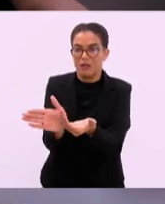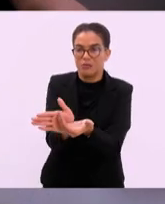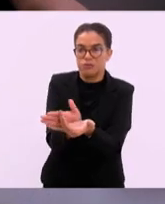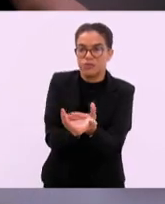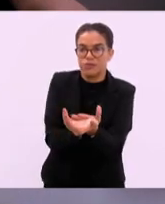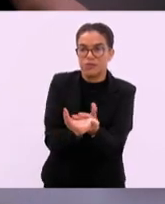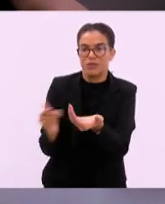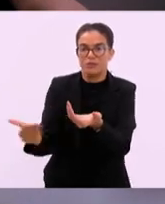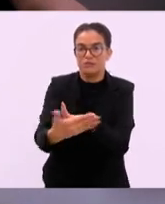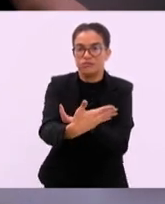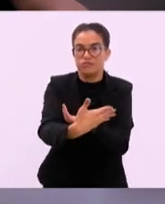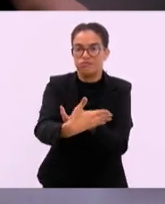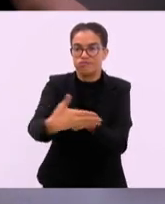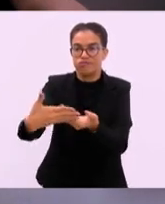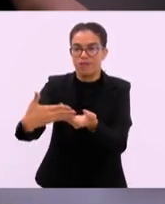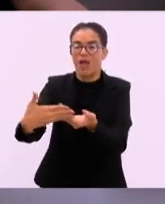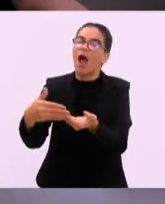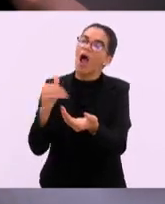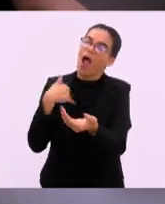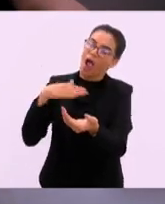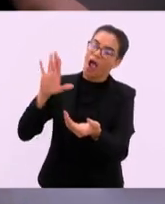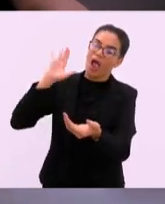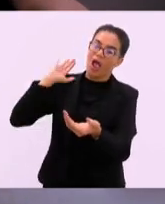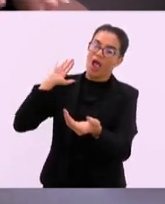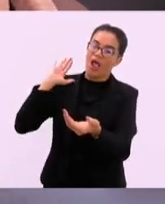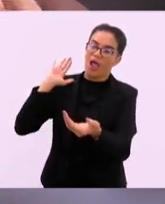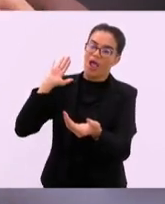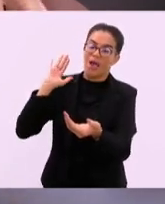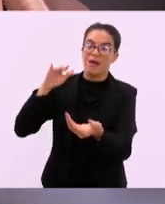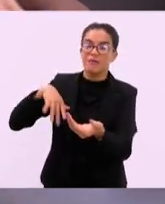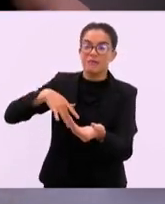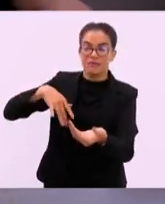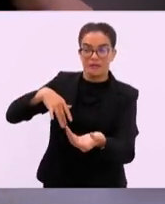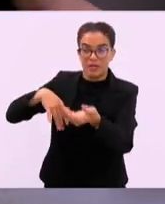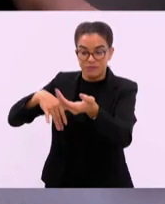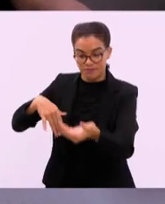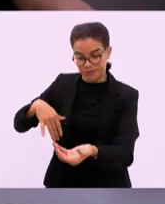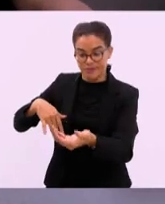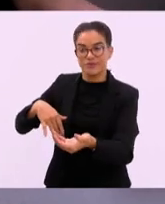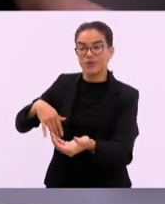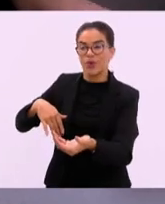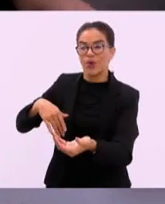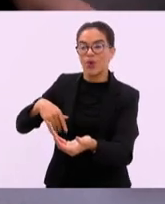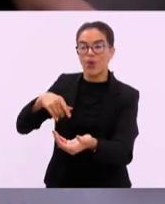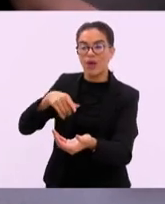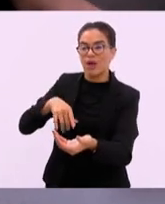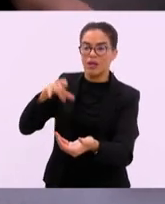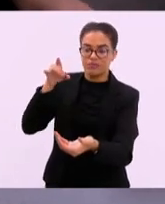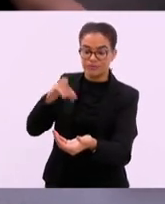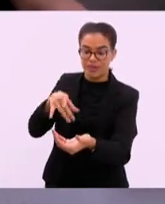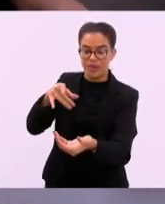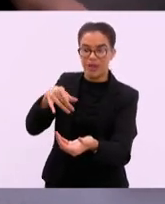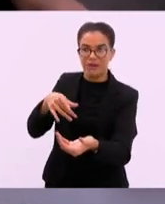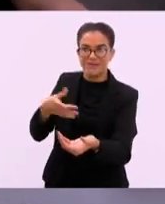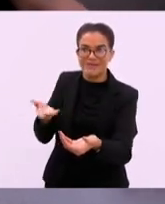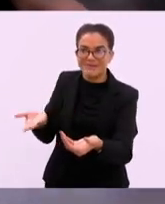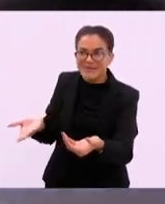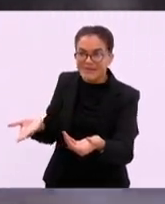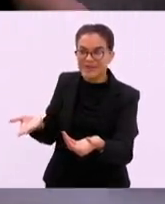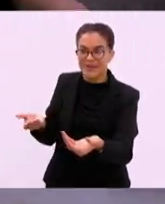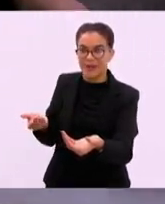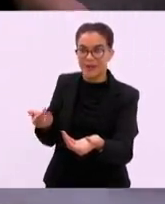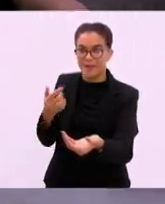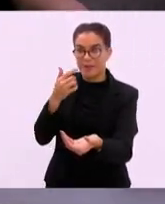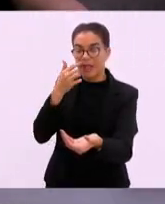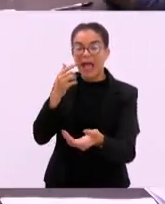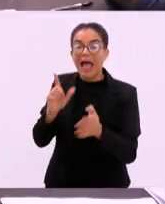eu ainda poderia me render a Vossa Excelência, mas quando depositada no passeio, não é competência. Mas o objetivo da